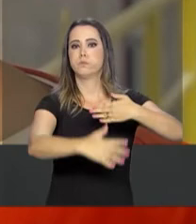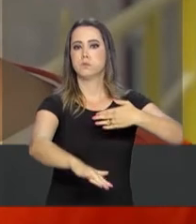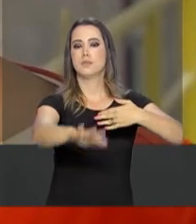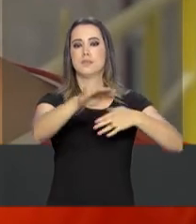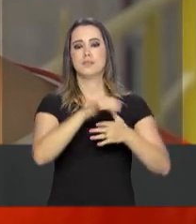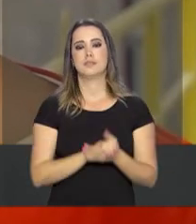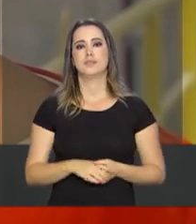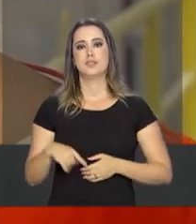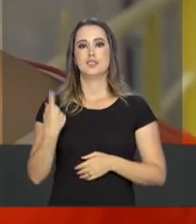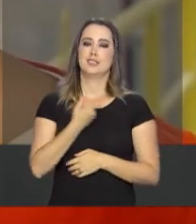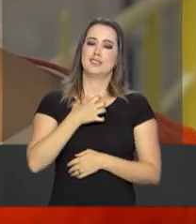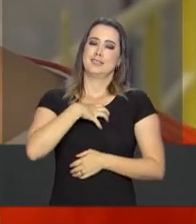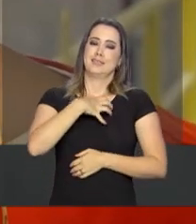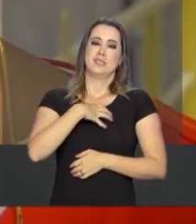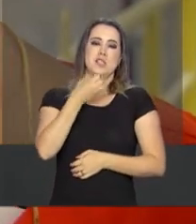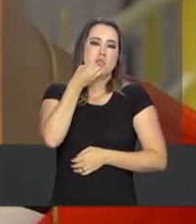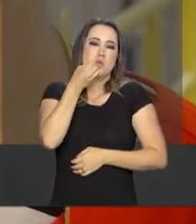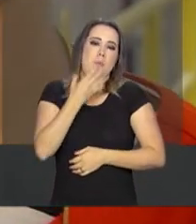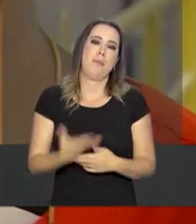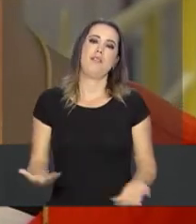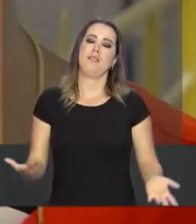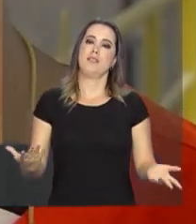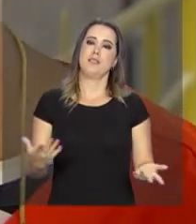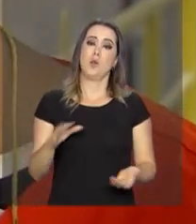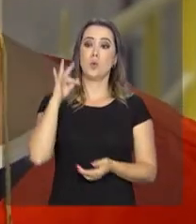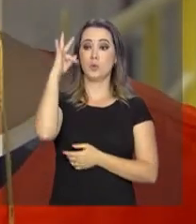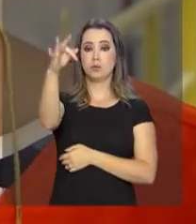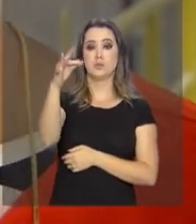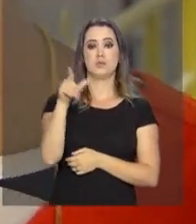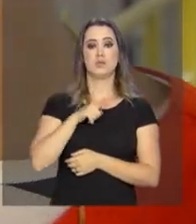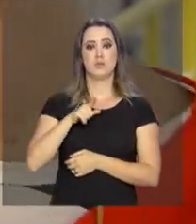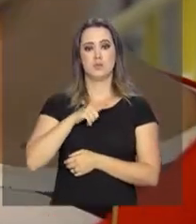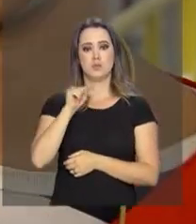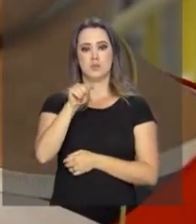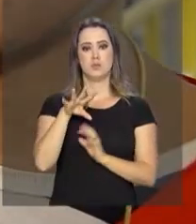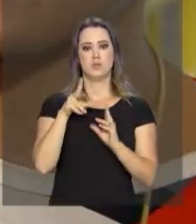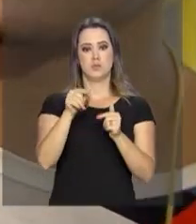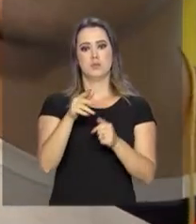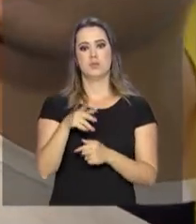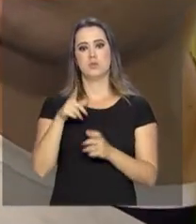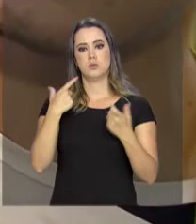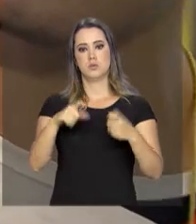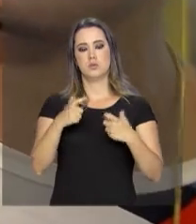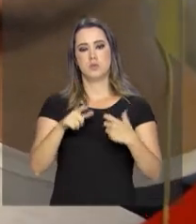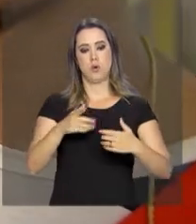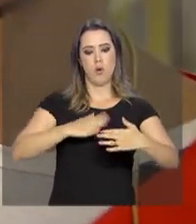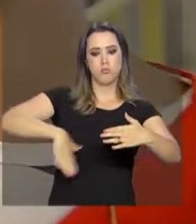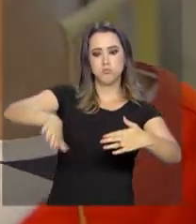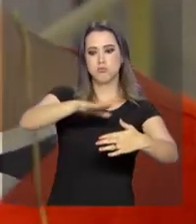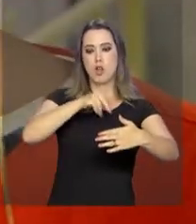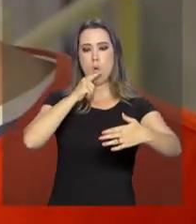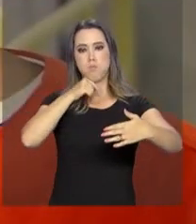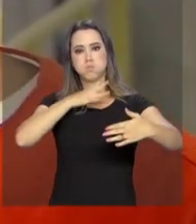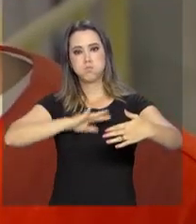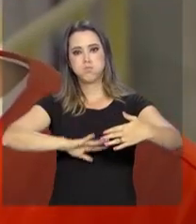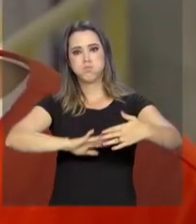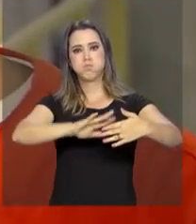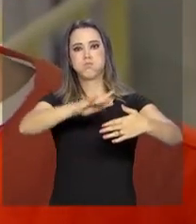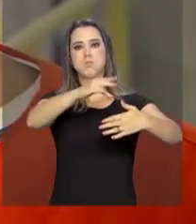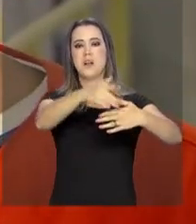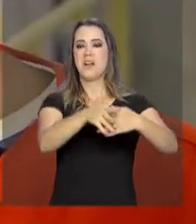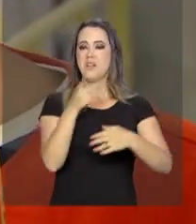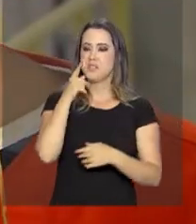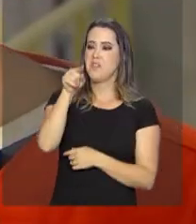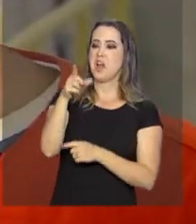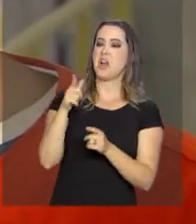sentindo privilegiado, né? Você sabe que futuramente você vai ver toda essa barragem cheia aí, passar para os seus filhos, seus netos, que